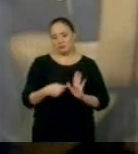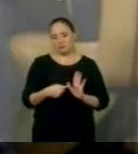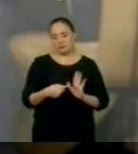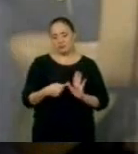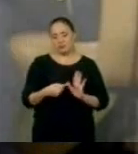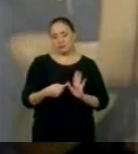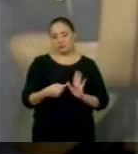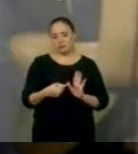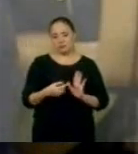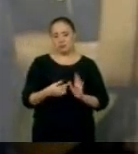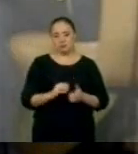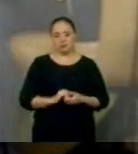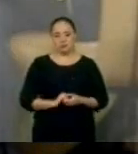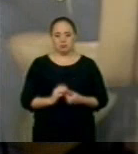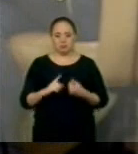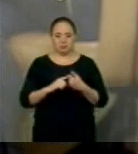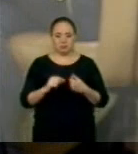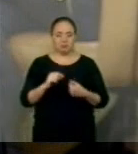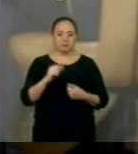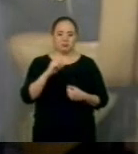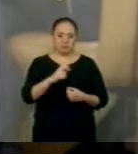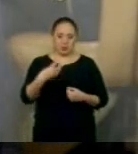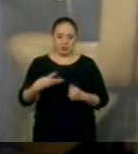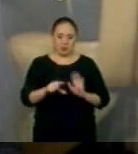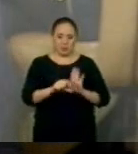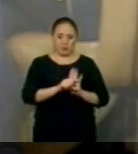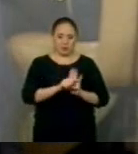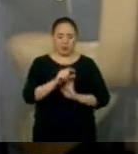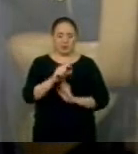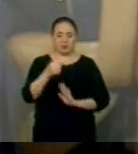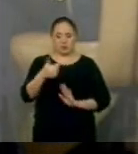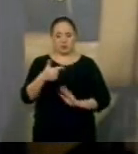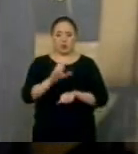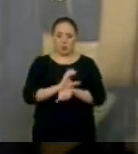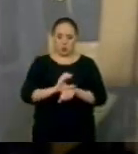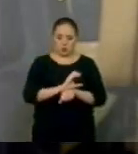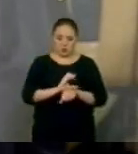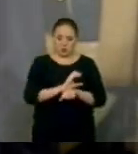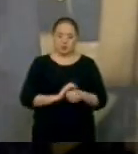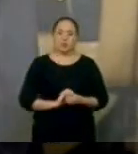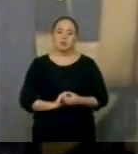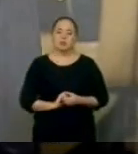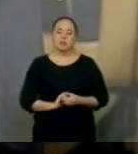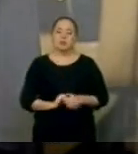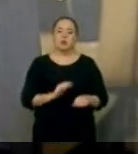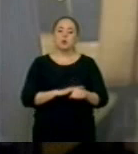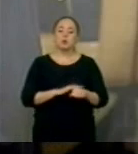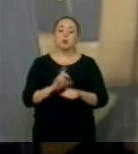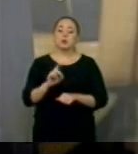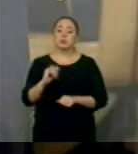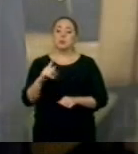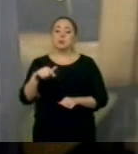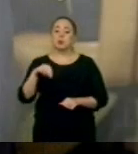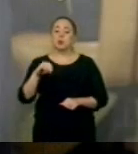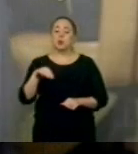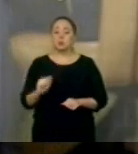legislador constituinte originário no artigo 53, parágrafo 2º da Constituição da República. Desde a expedição de diploma, os membros do Congresso